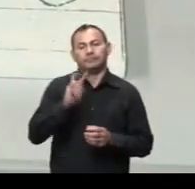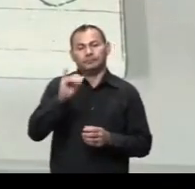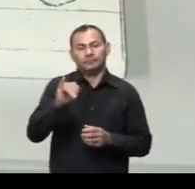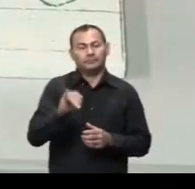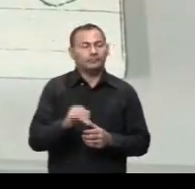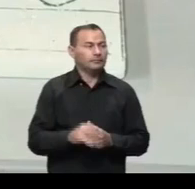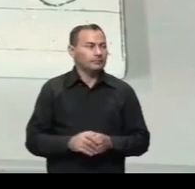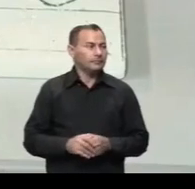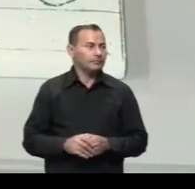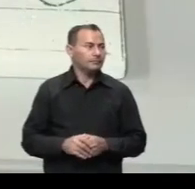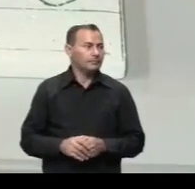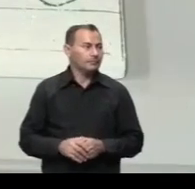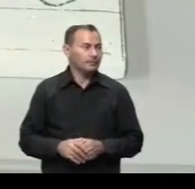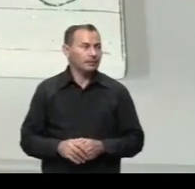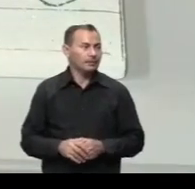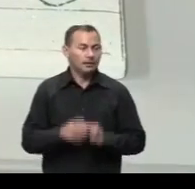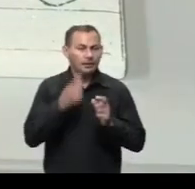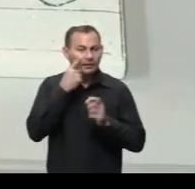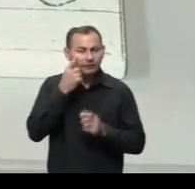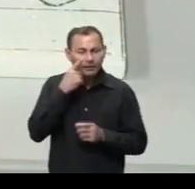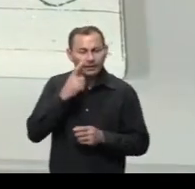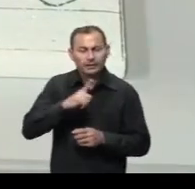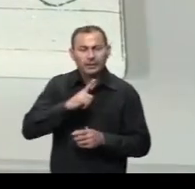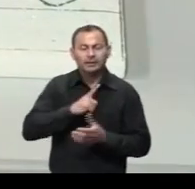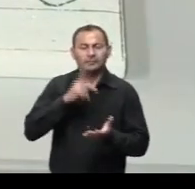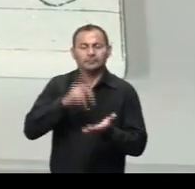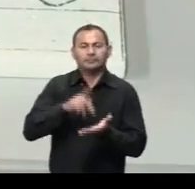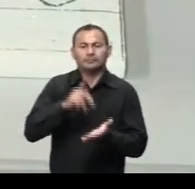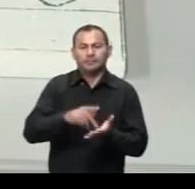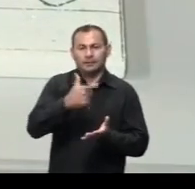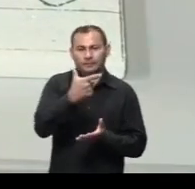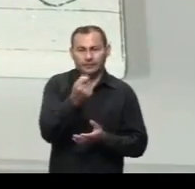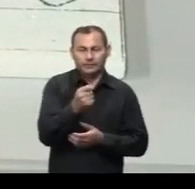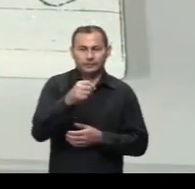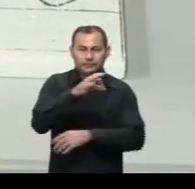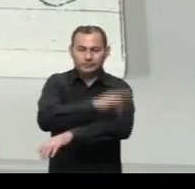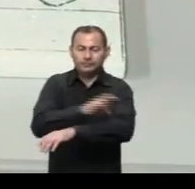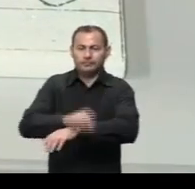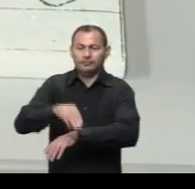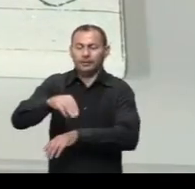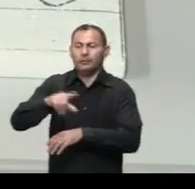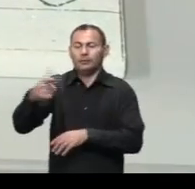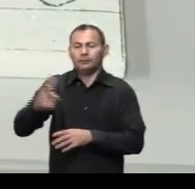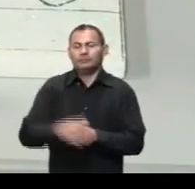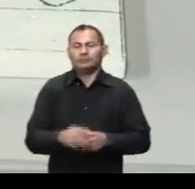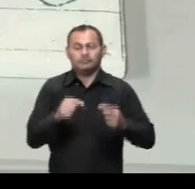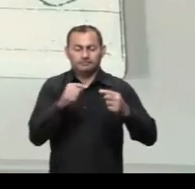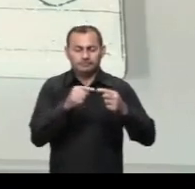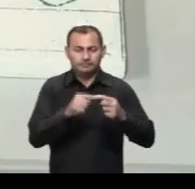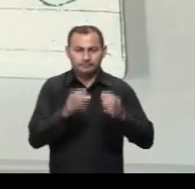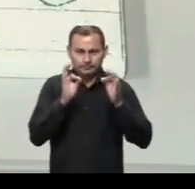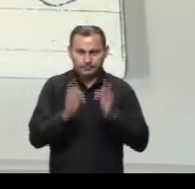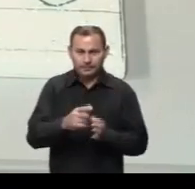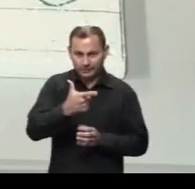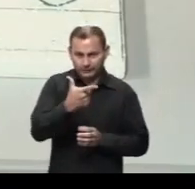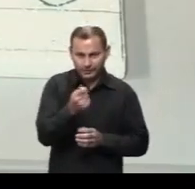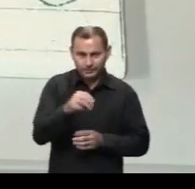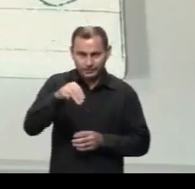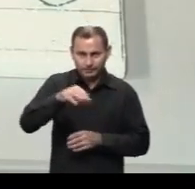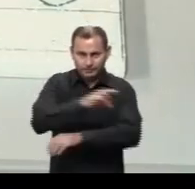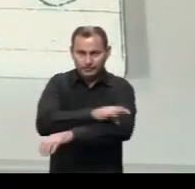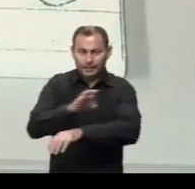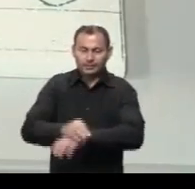aqui e verifico se tem realmente 20 metros de um piquete para o outro. Bateu. Tem 20